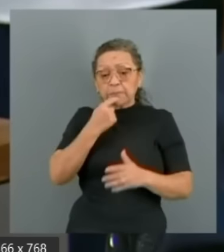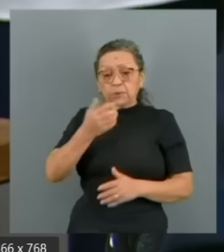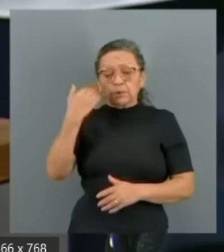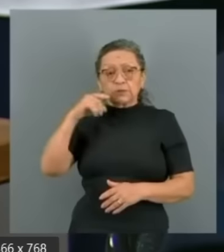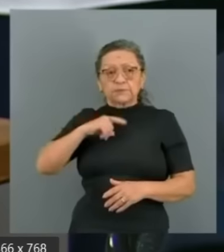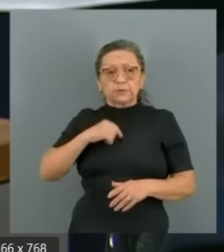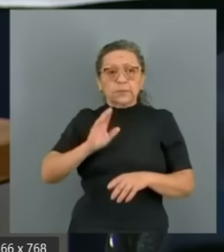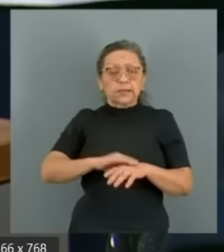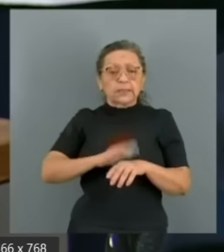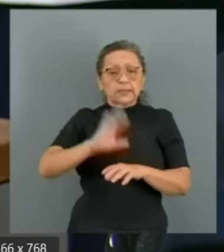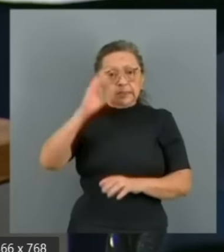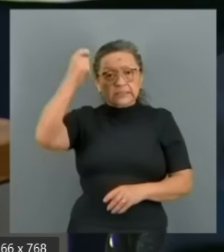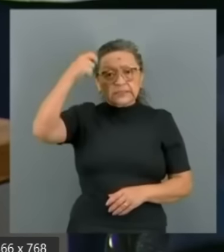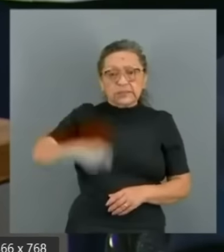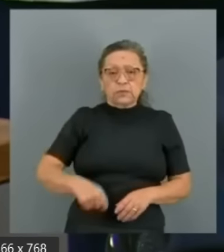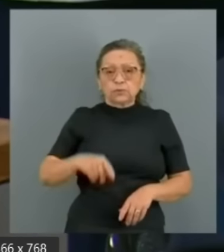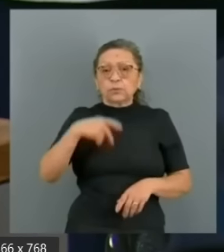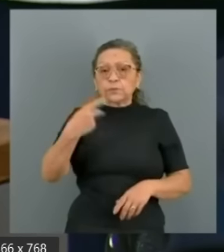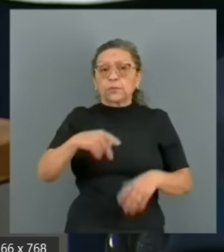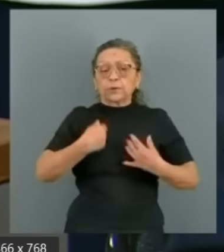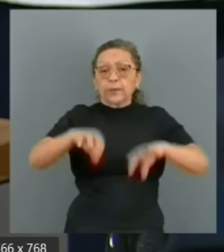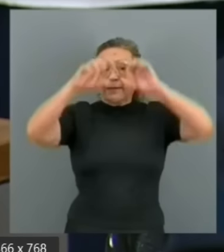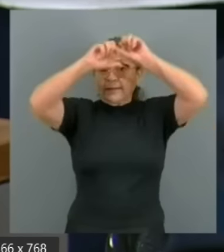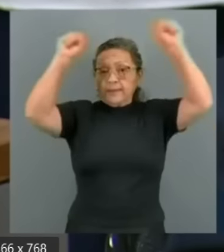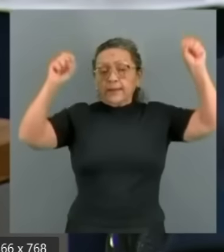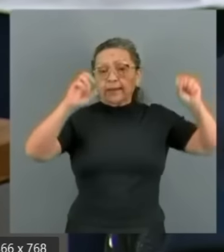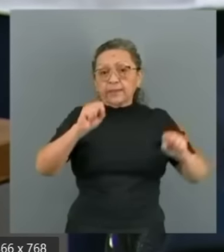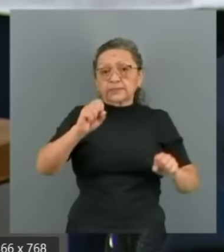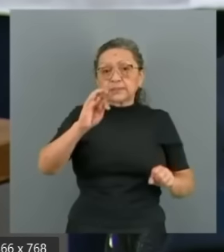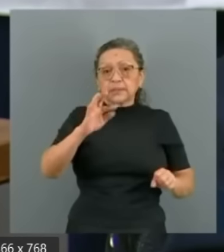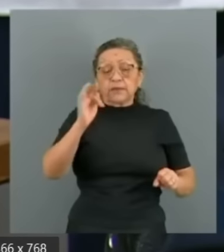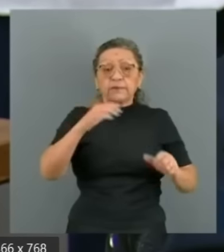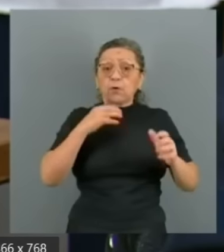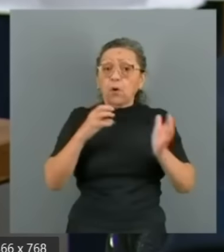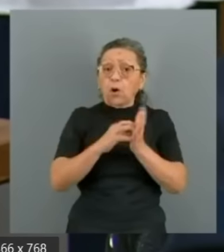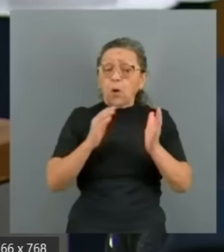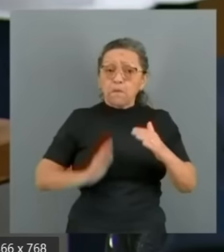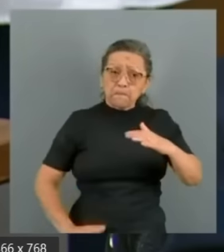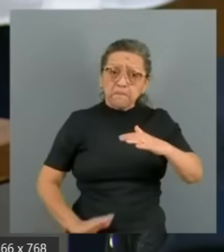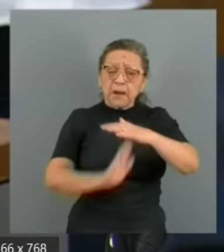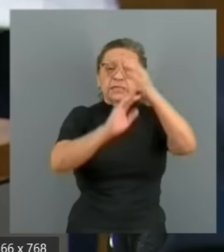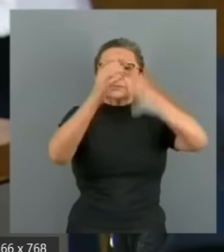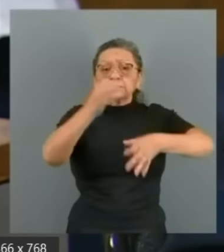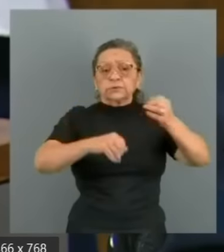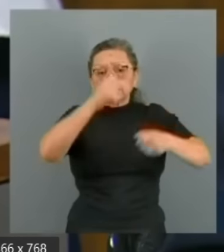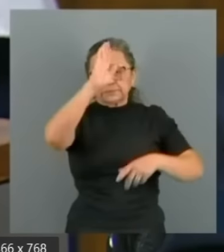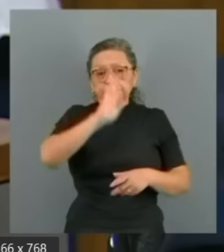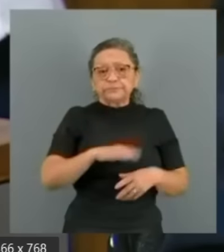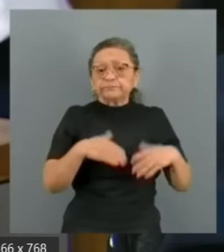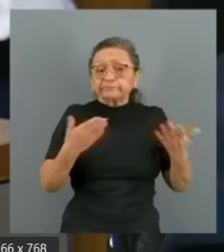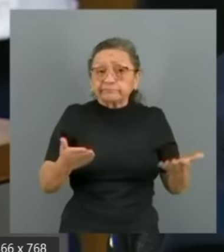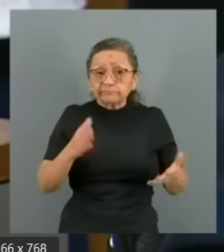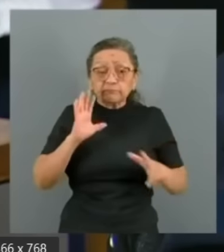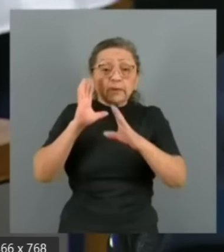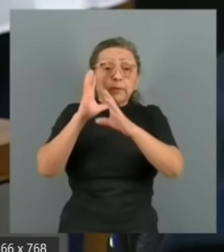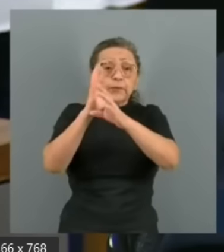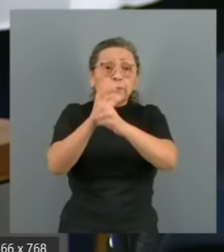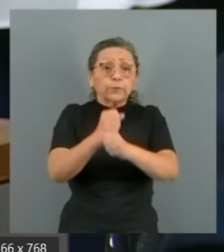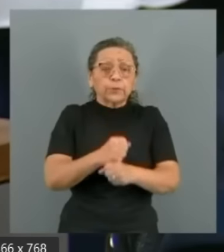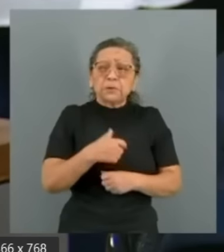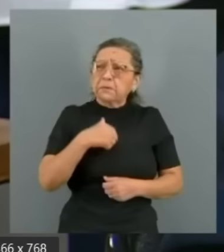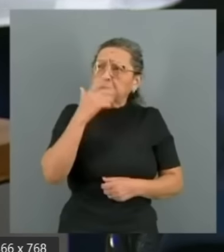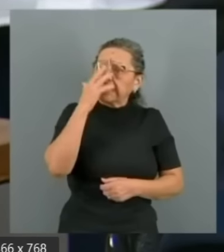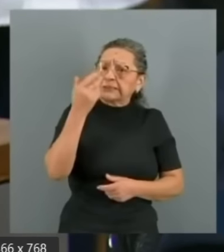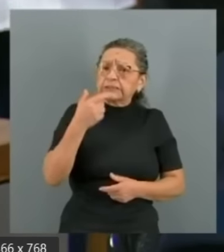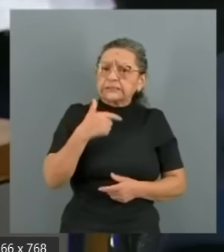uma decisão do próprio Supremo Tribunal Federal, que é o órgão máximo da justiça no Brasil, que concluiu, me parece que